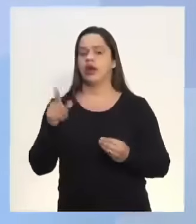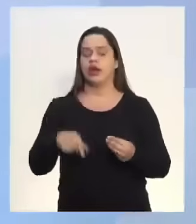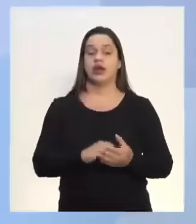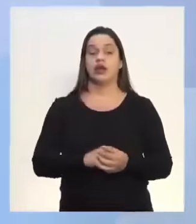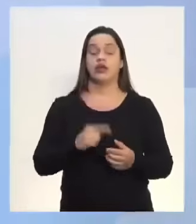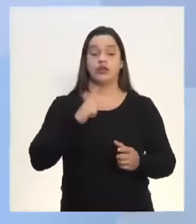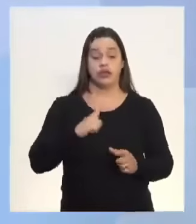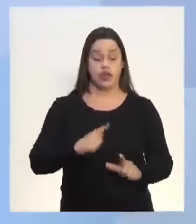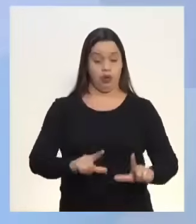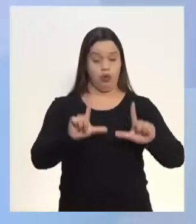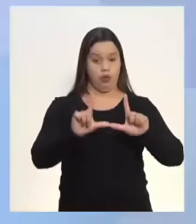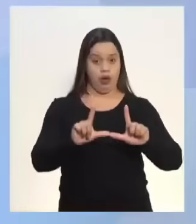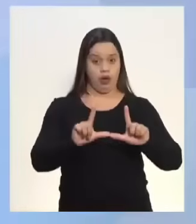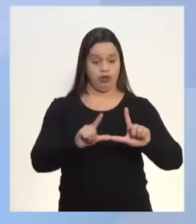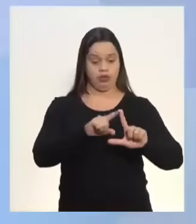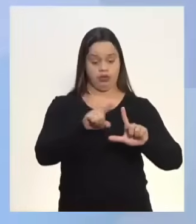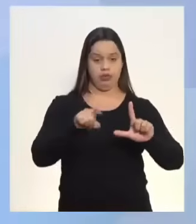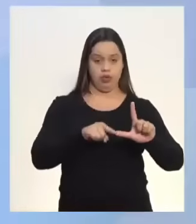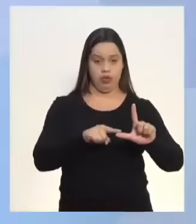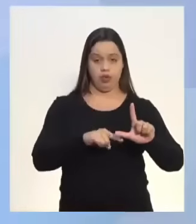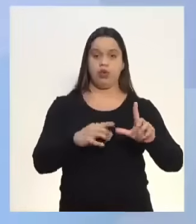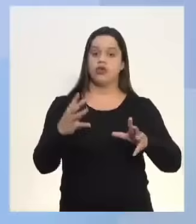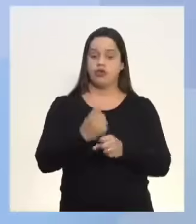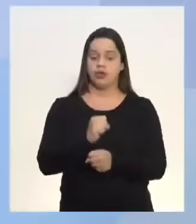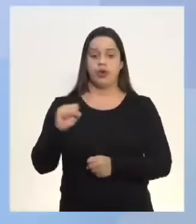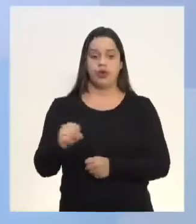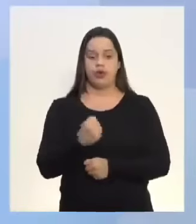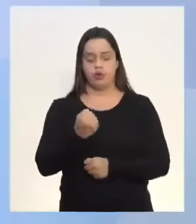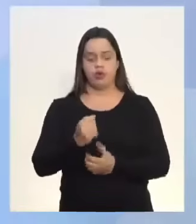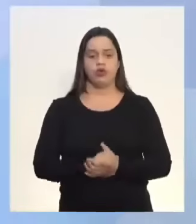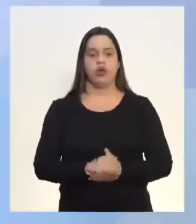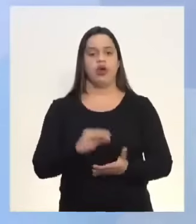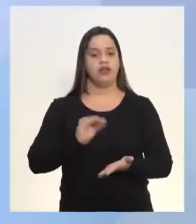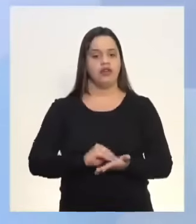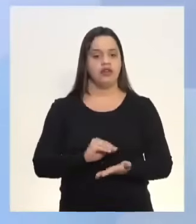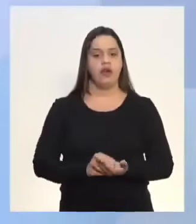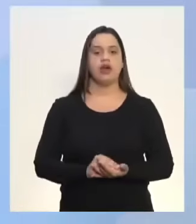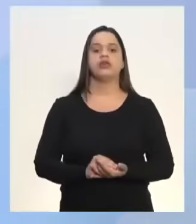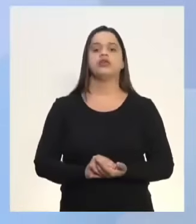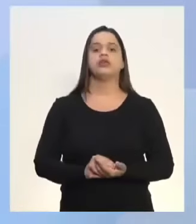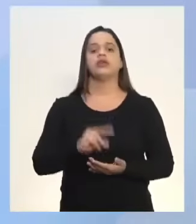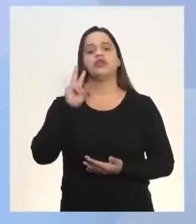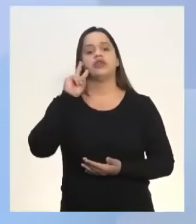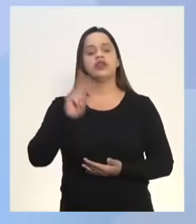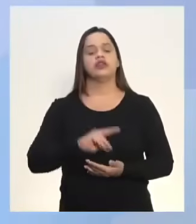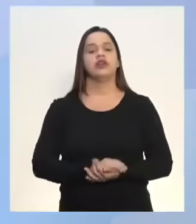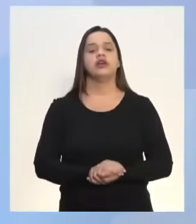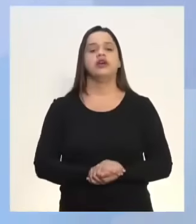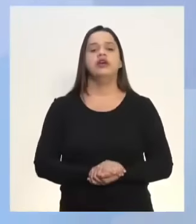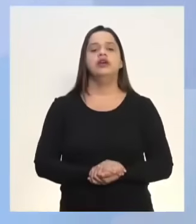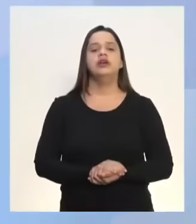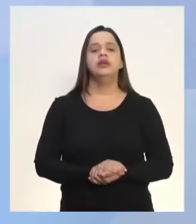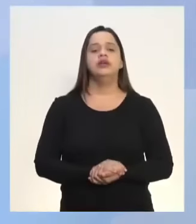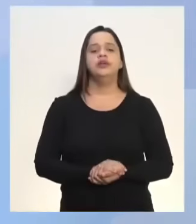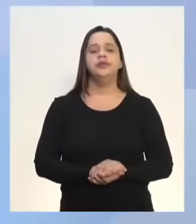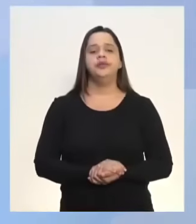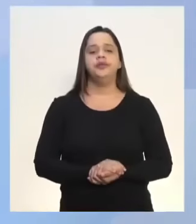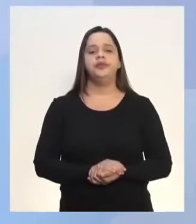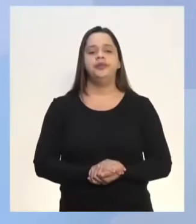tenho 4 e 4 eu tenho 8. Exato. Aí me falta. Vou virar ele aqui só para vocês verem. Então eu tenho